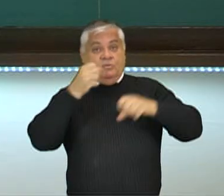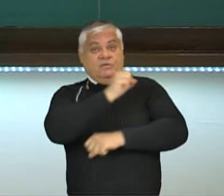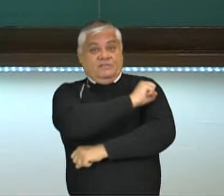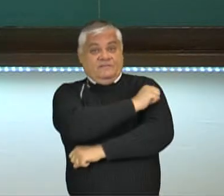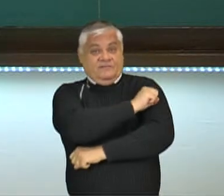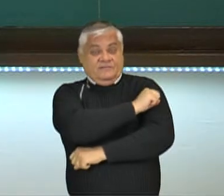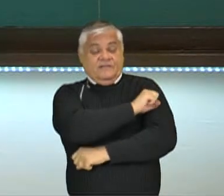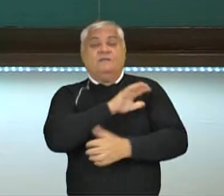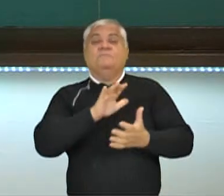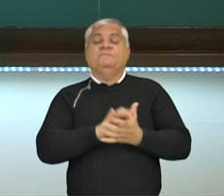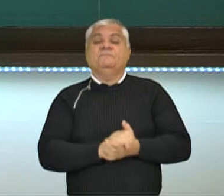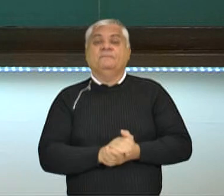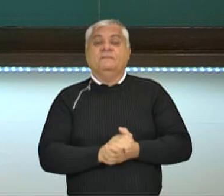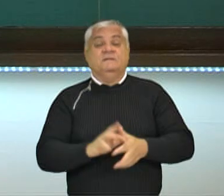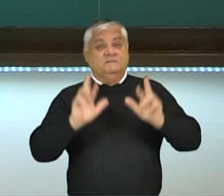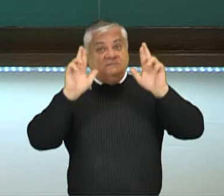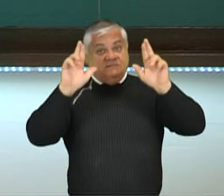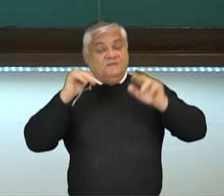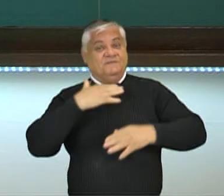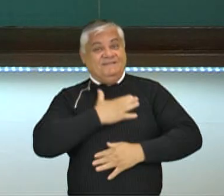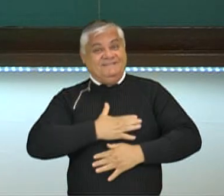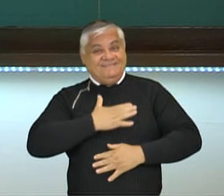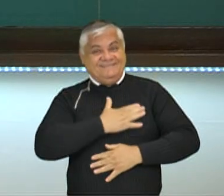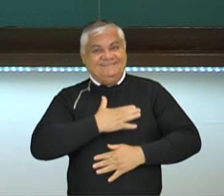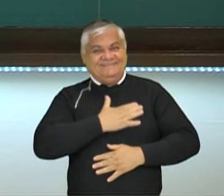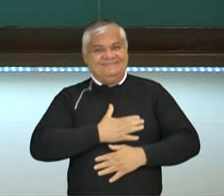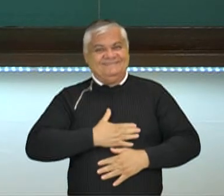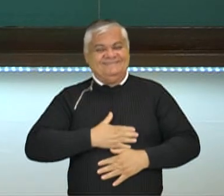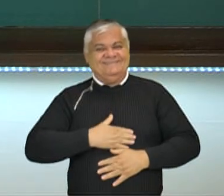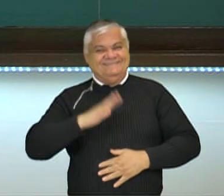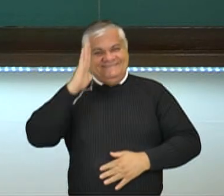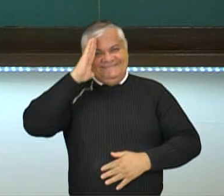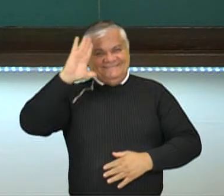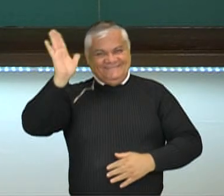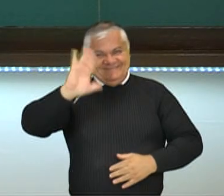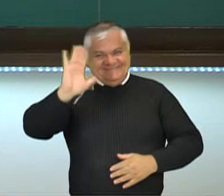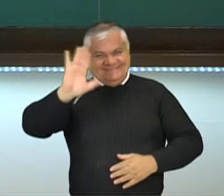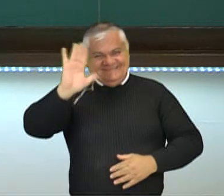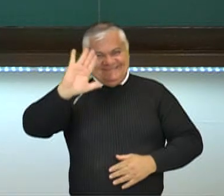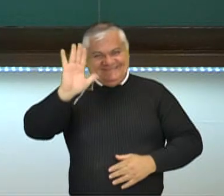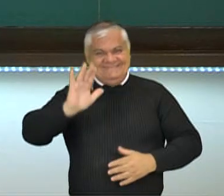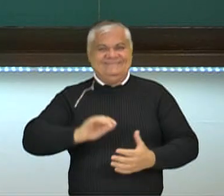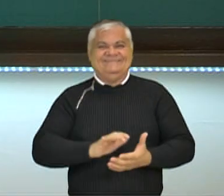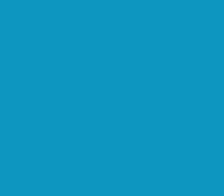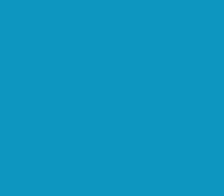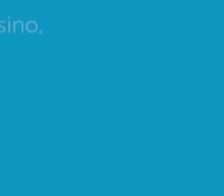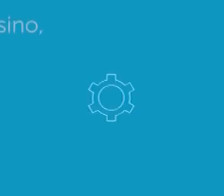8º ano do ensino fundamental. Espero que você tenha gostado. Então até a nossa próxima aula.